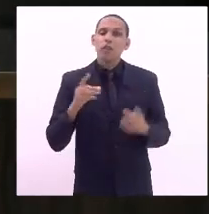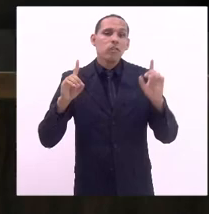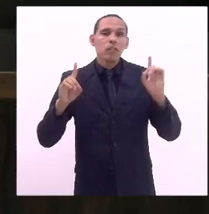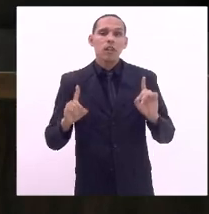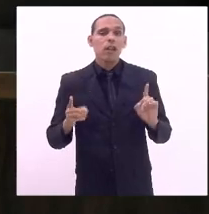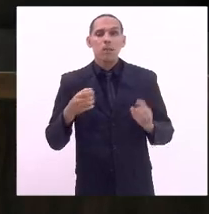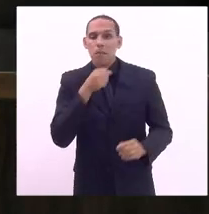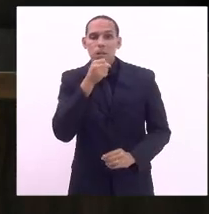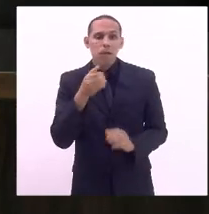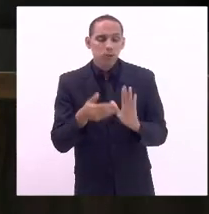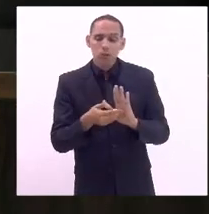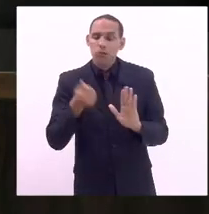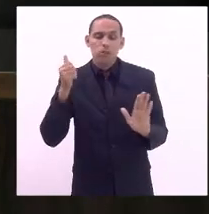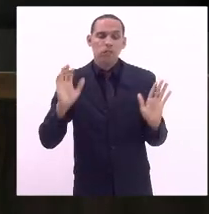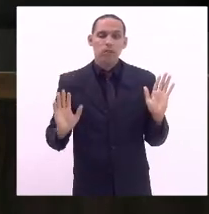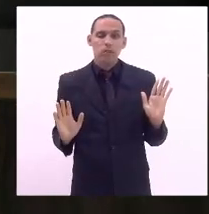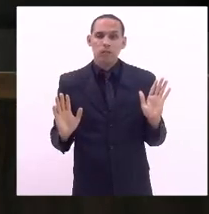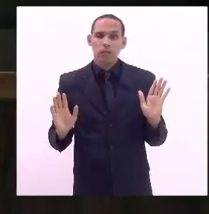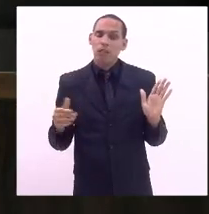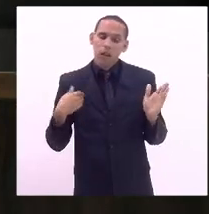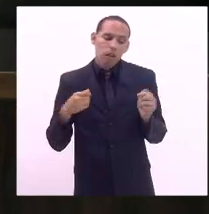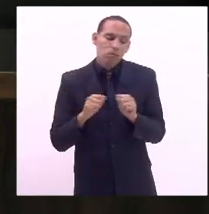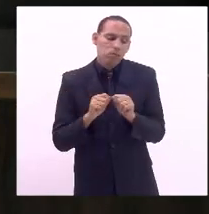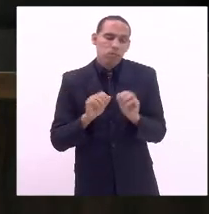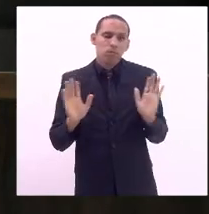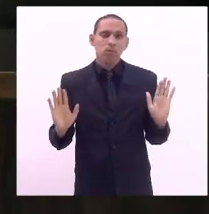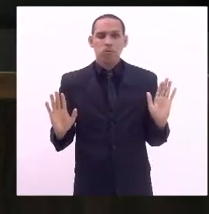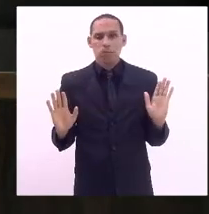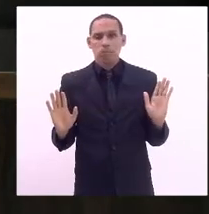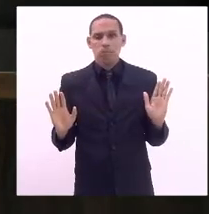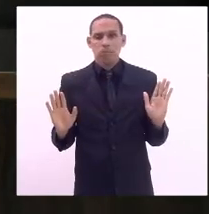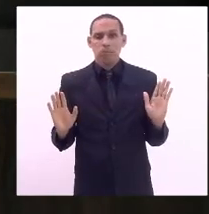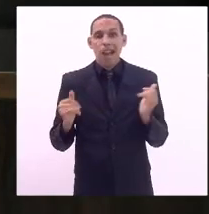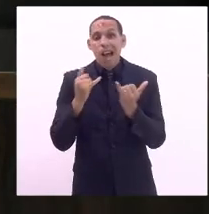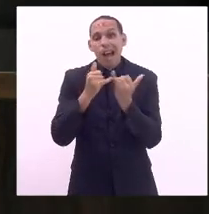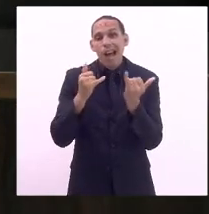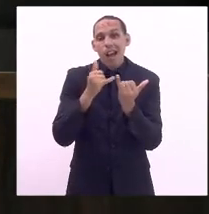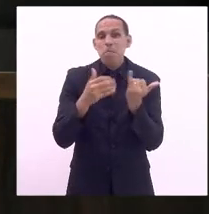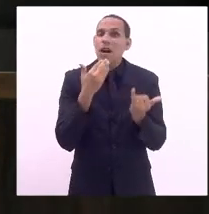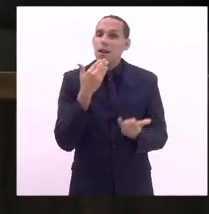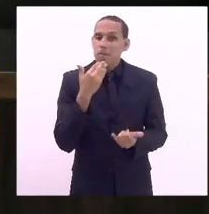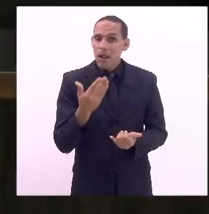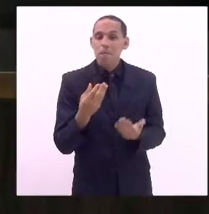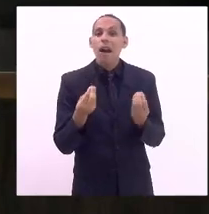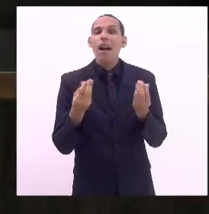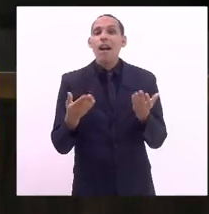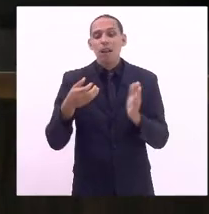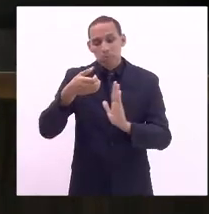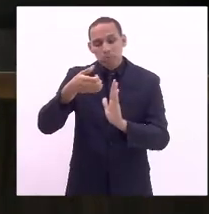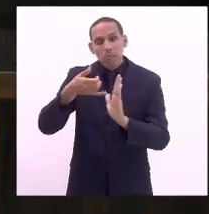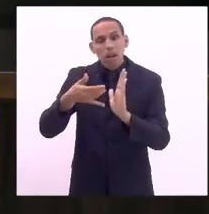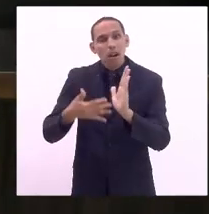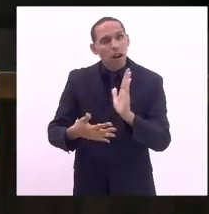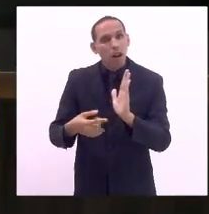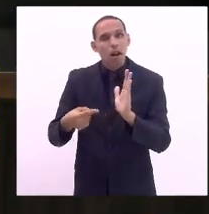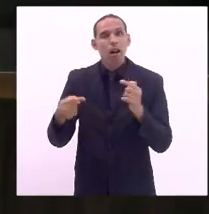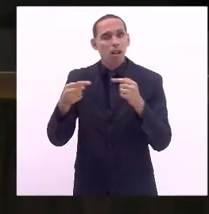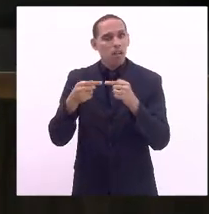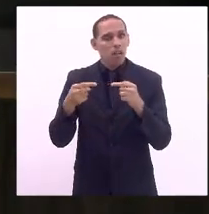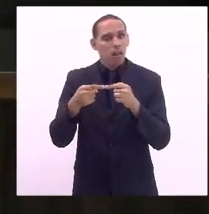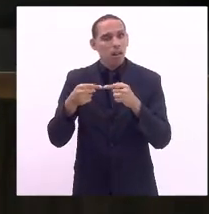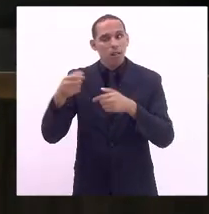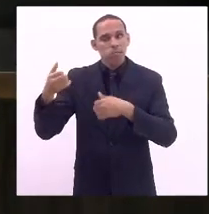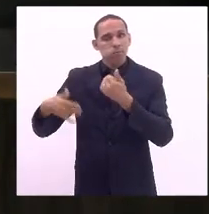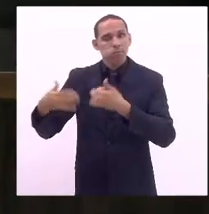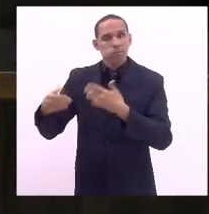o microfone. É o que eu estou fazendo. O aparte foi pedido para tratar da matéria que estava sendo